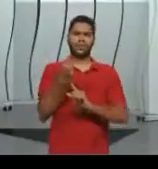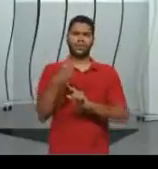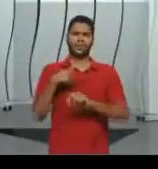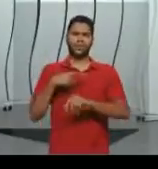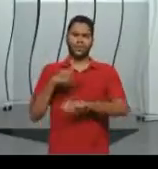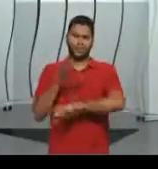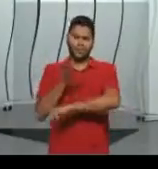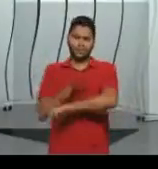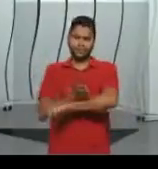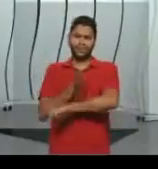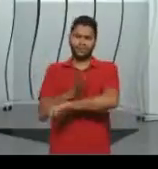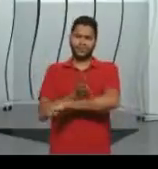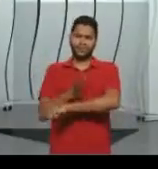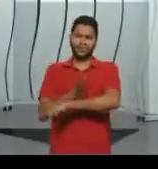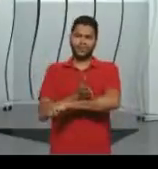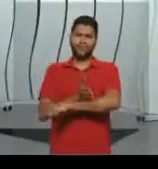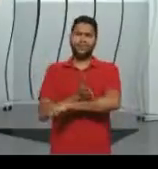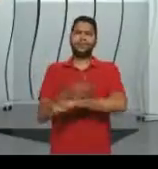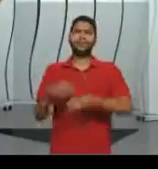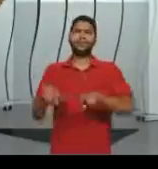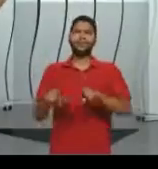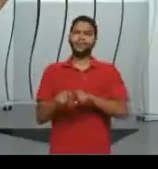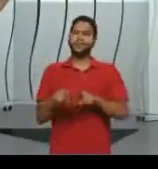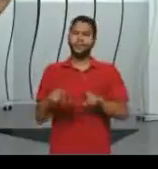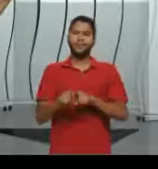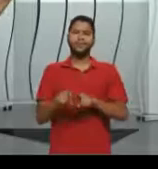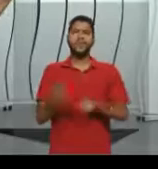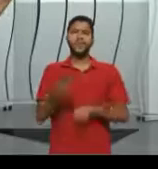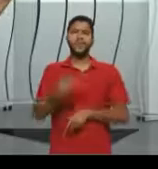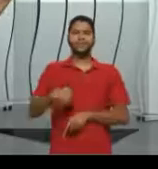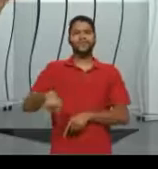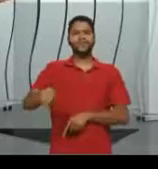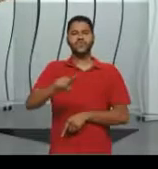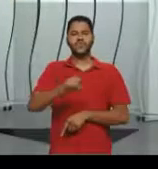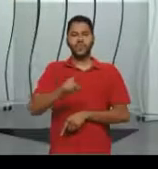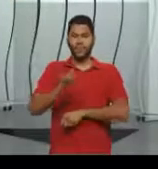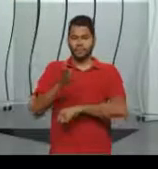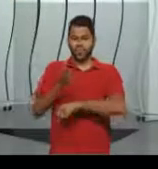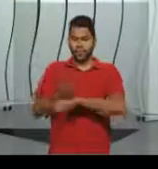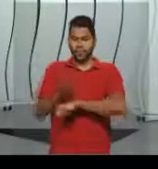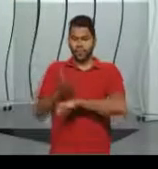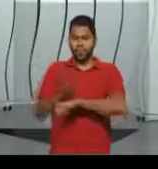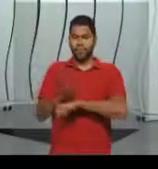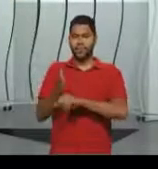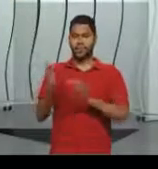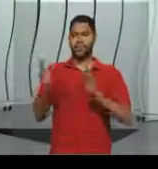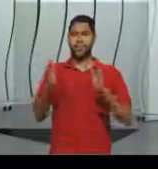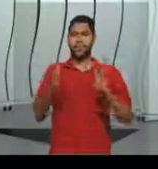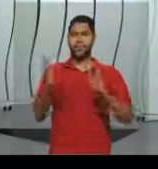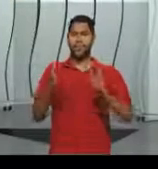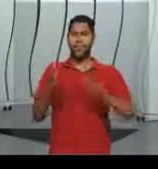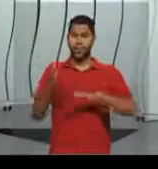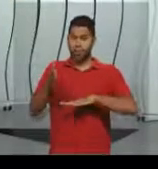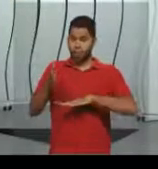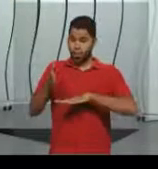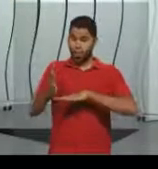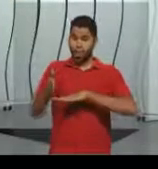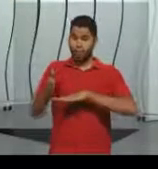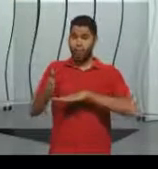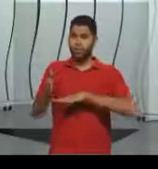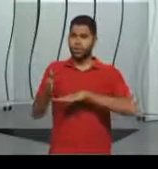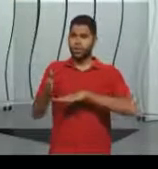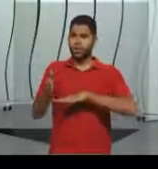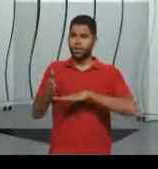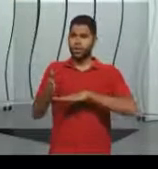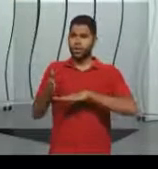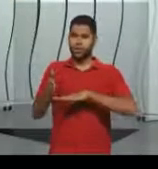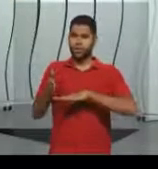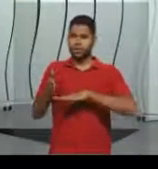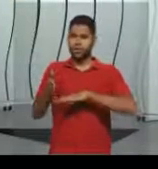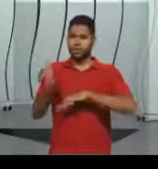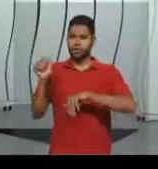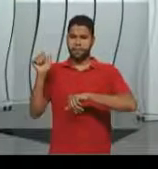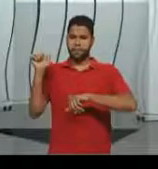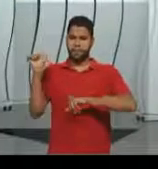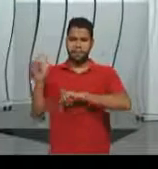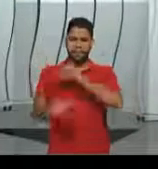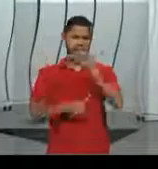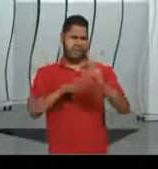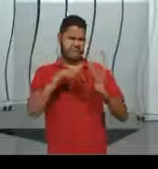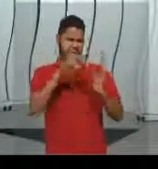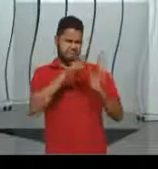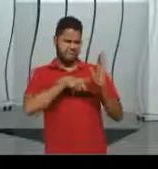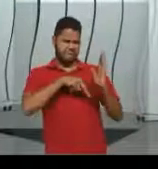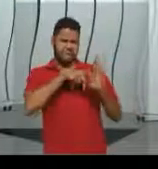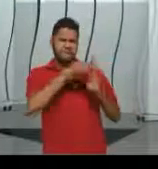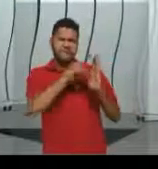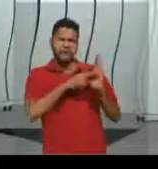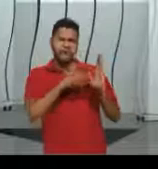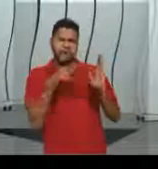Média. E assim como ficou todo o nosso modernismo. O contemporâneo, ele vai romper com isso. Que pintar em tela o quê?